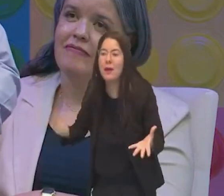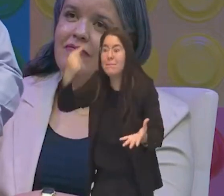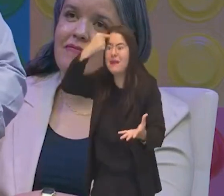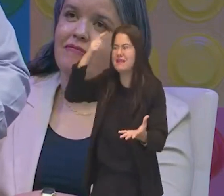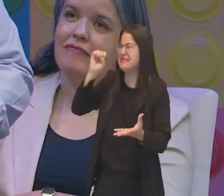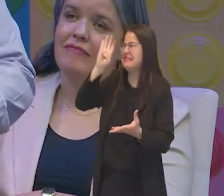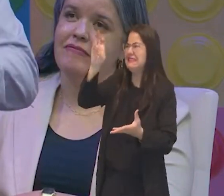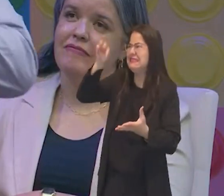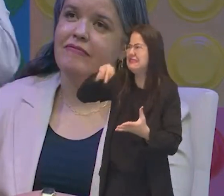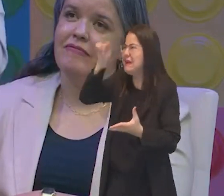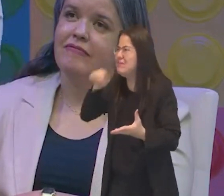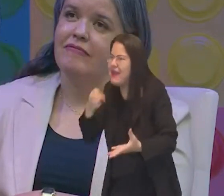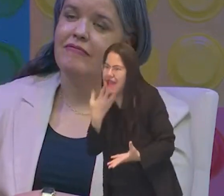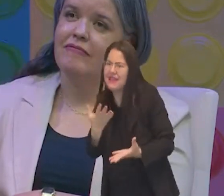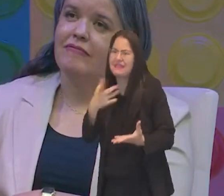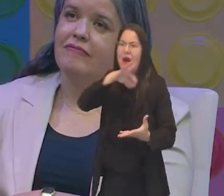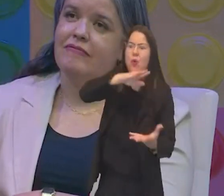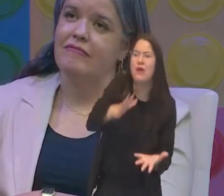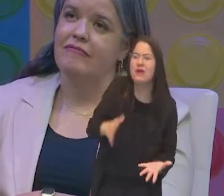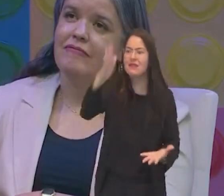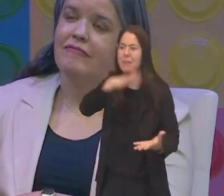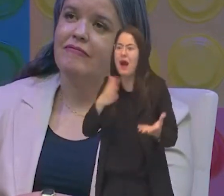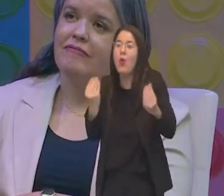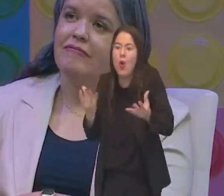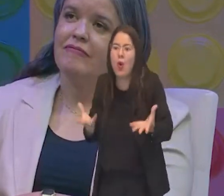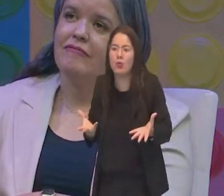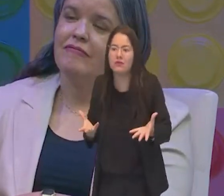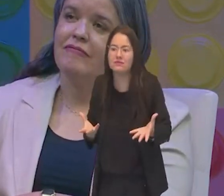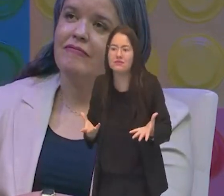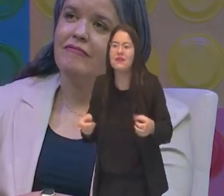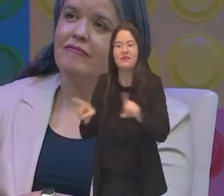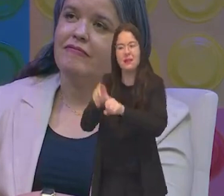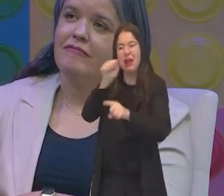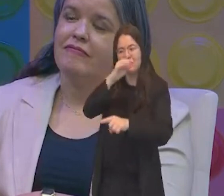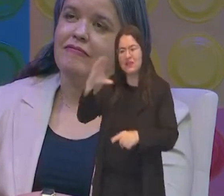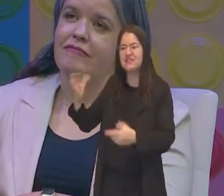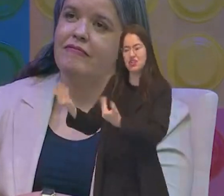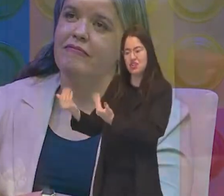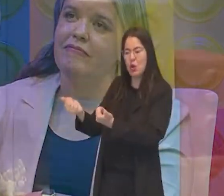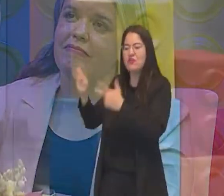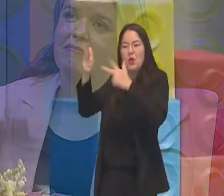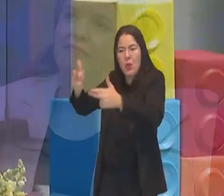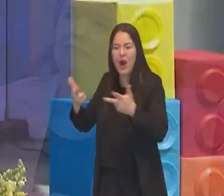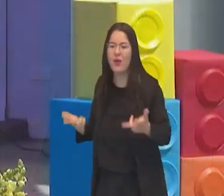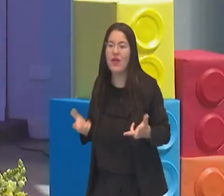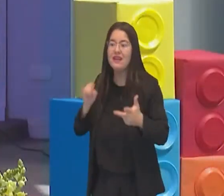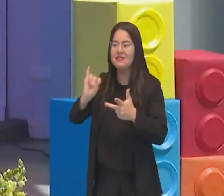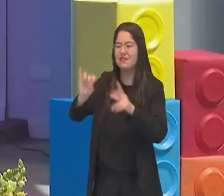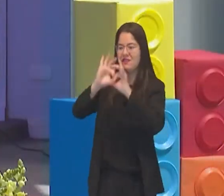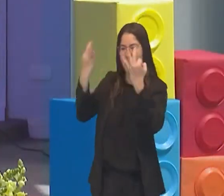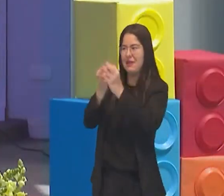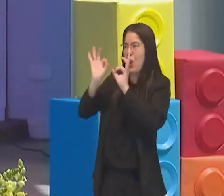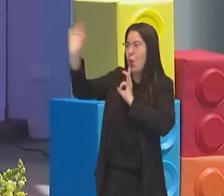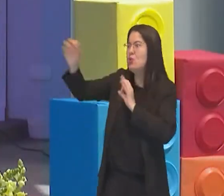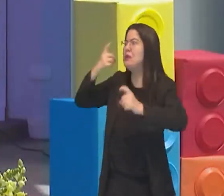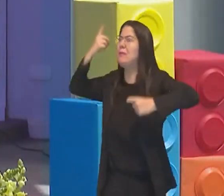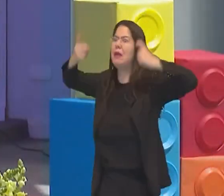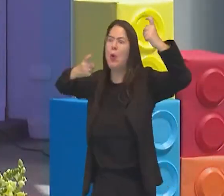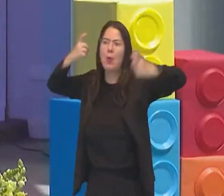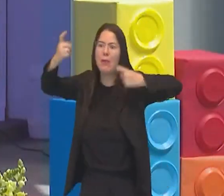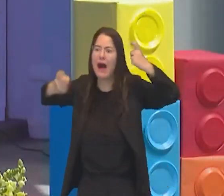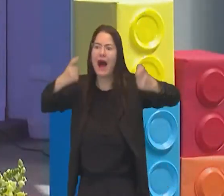bem? Isso não é só para crianças, os adolescentes e jovens também, né? Compartilhando aqui com